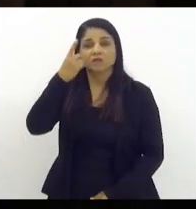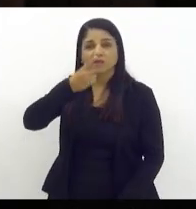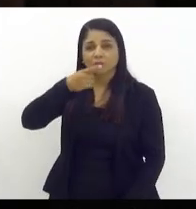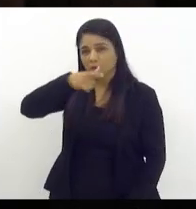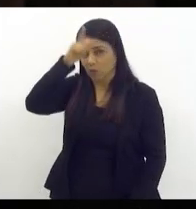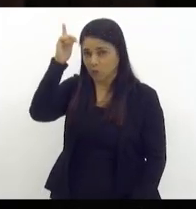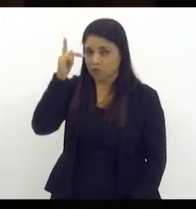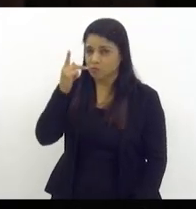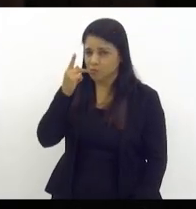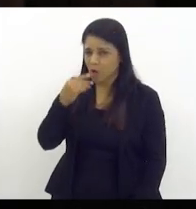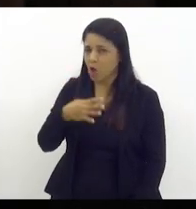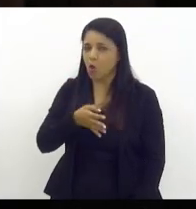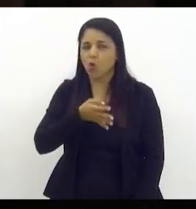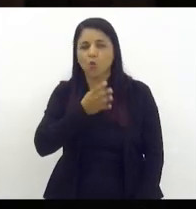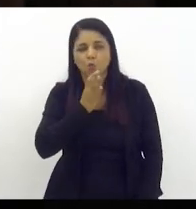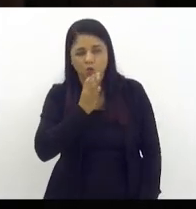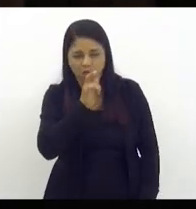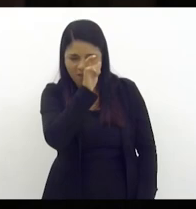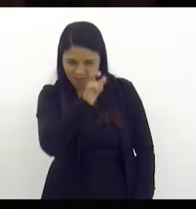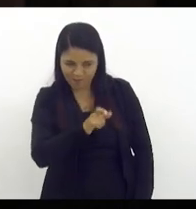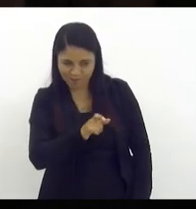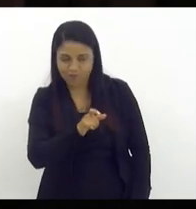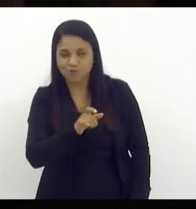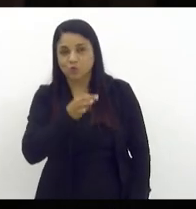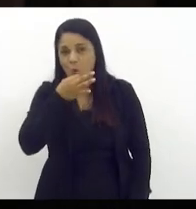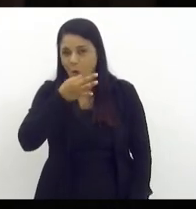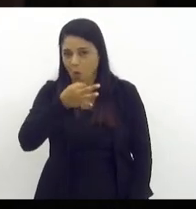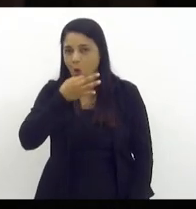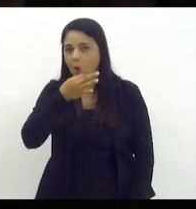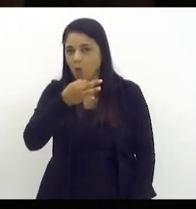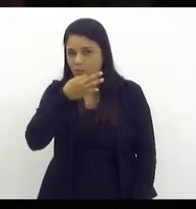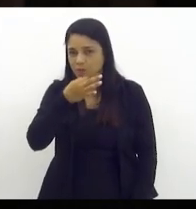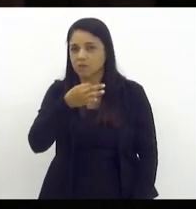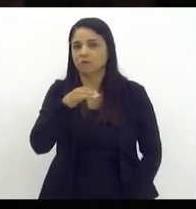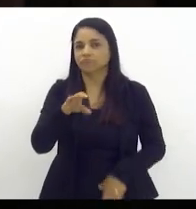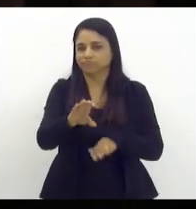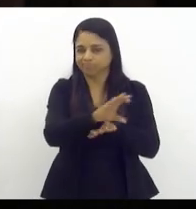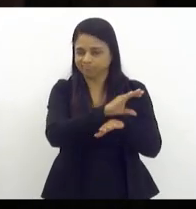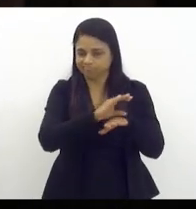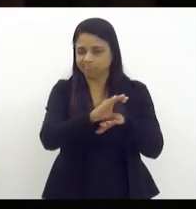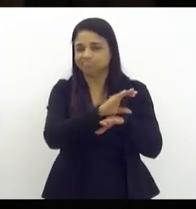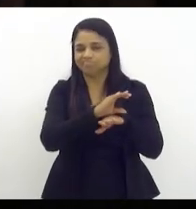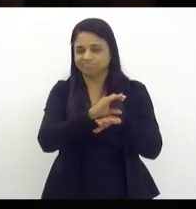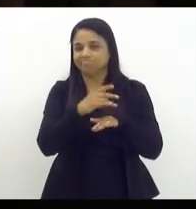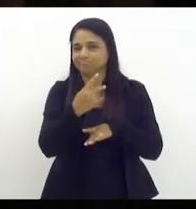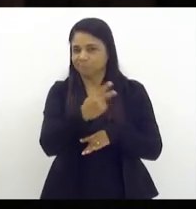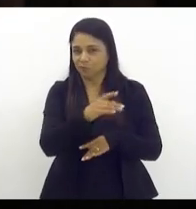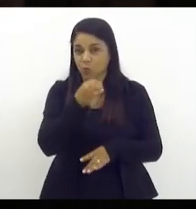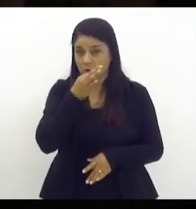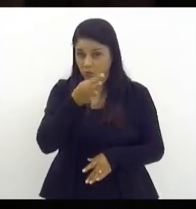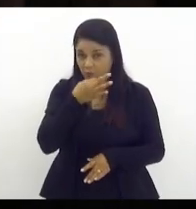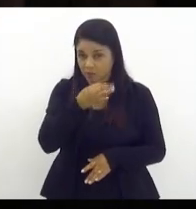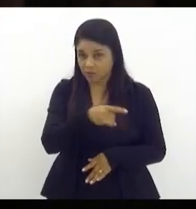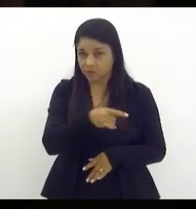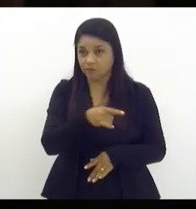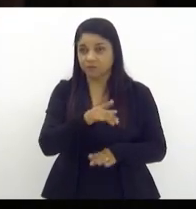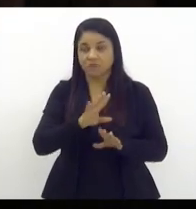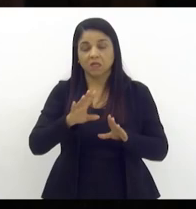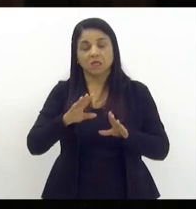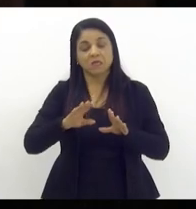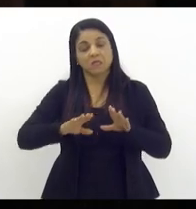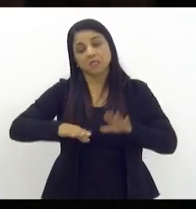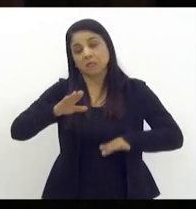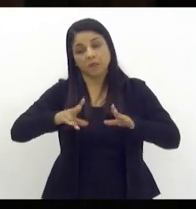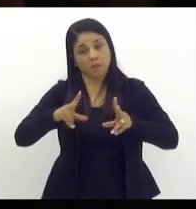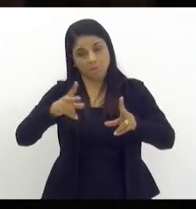a seguir, e conheço bem a sua posição sobre isso, uma posição constitucionalista. Independente do mérito, que eu